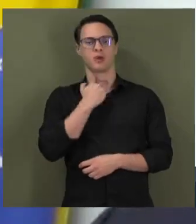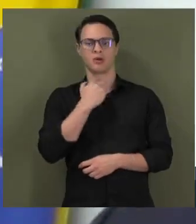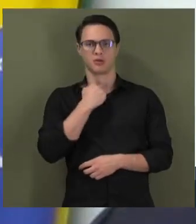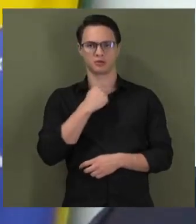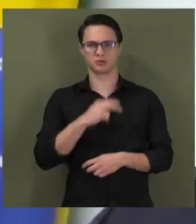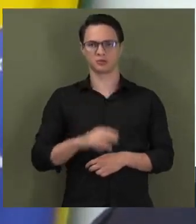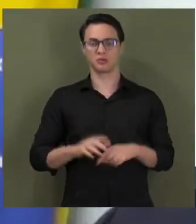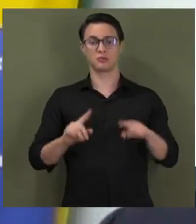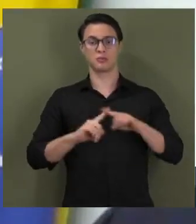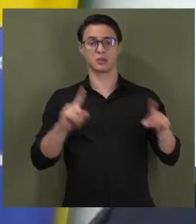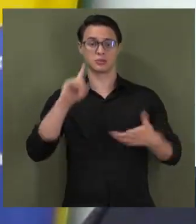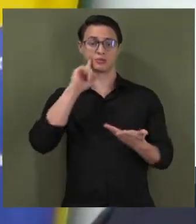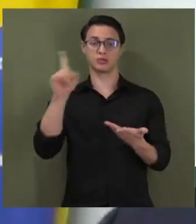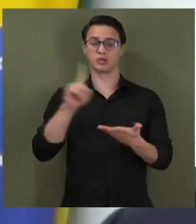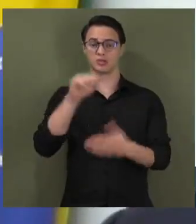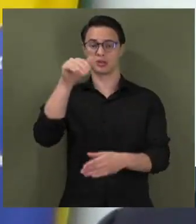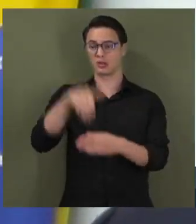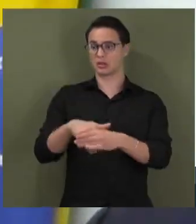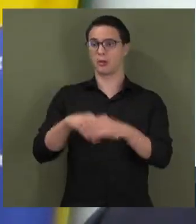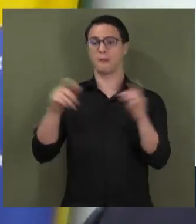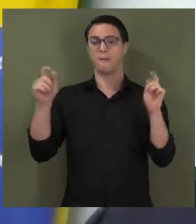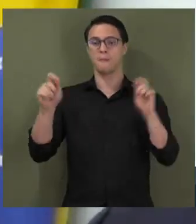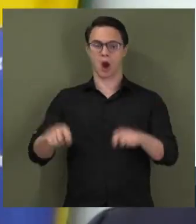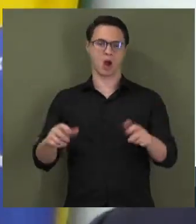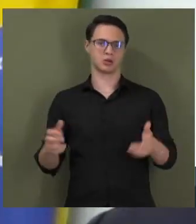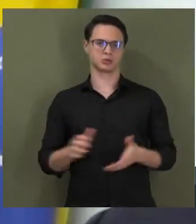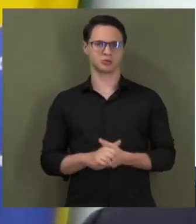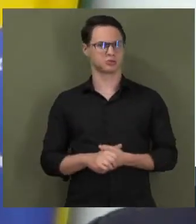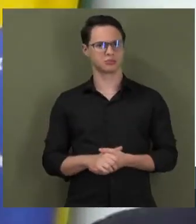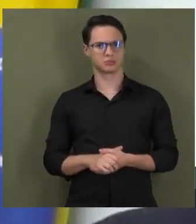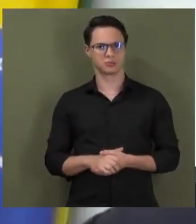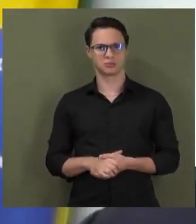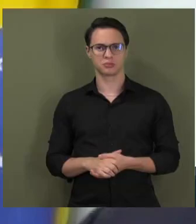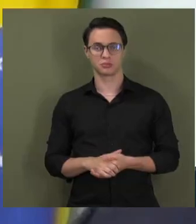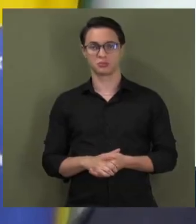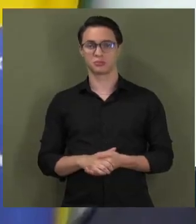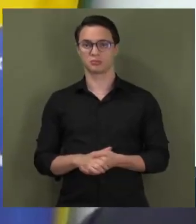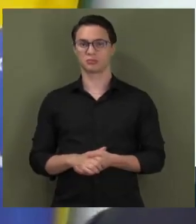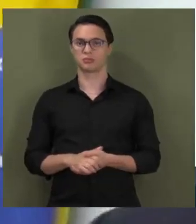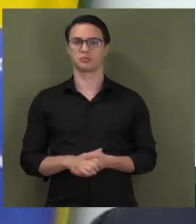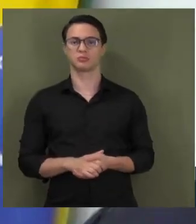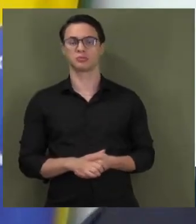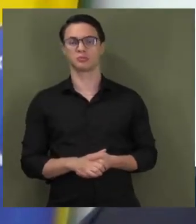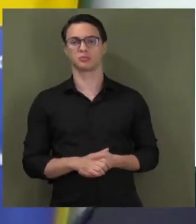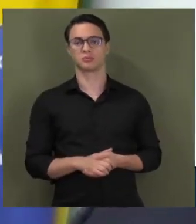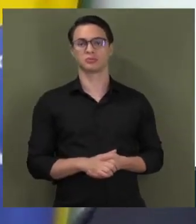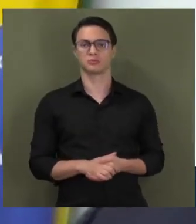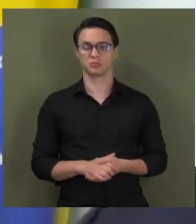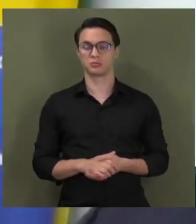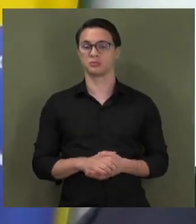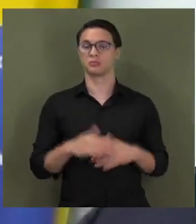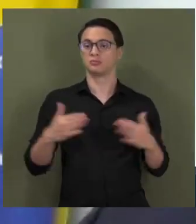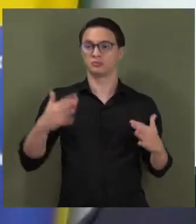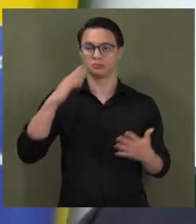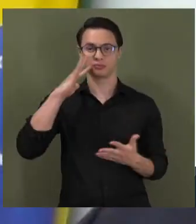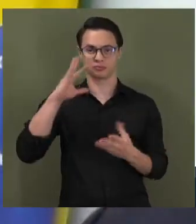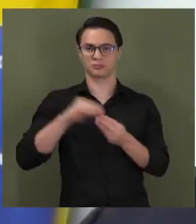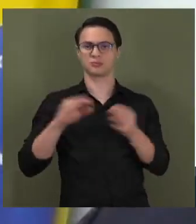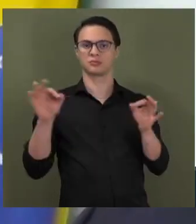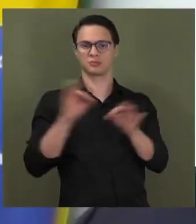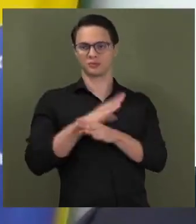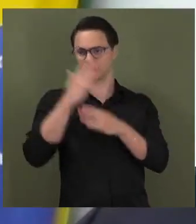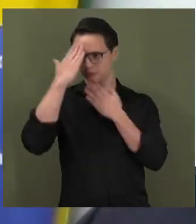o dia da eleição pode. É um negócio surreal. Concluindo, senhor presidente, já lhe agradecendo aí